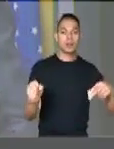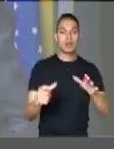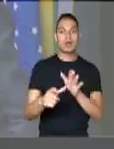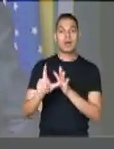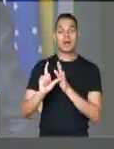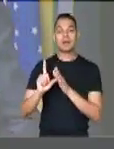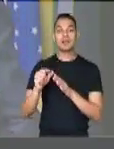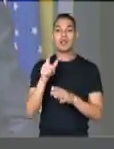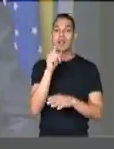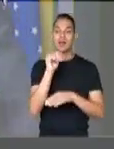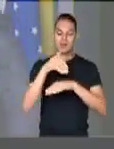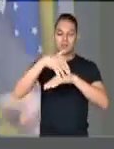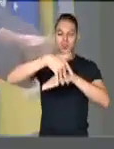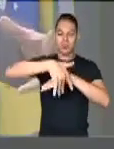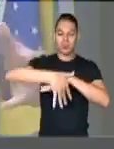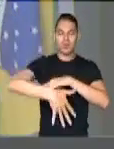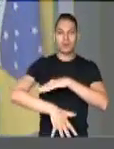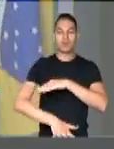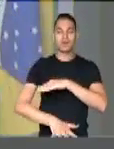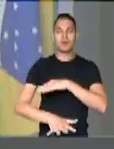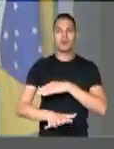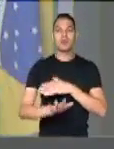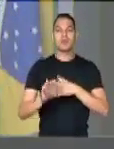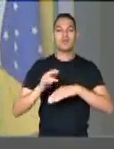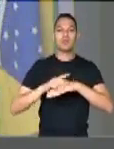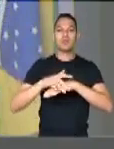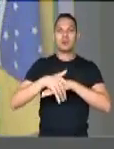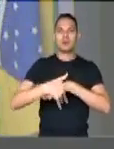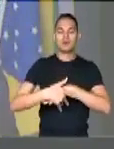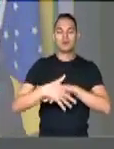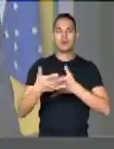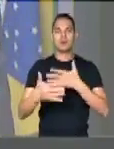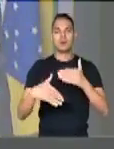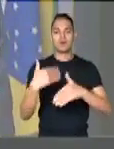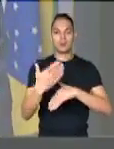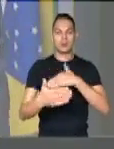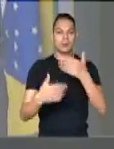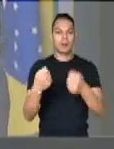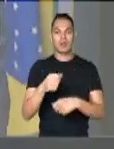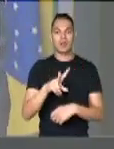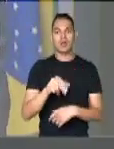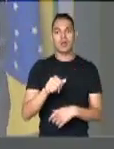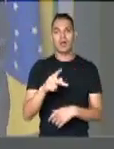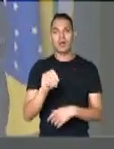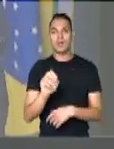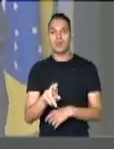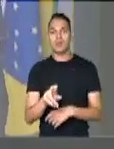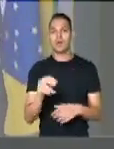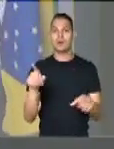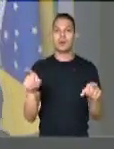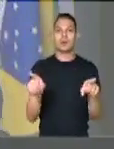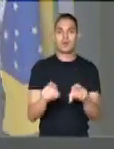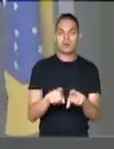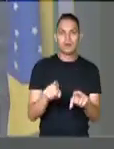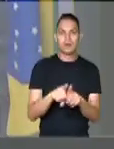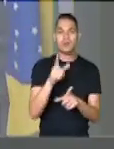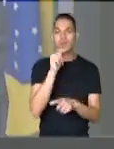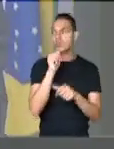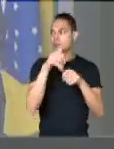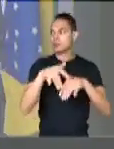era a Cachoeira, que carregava o desenvolvimento através do vapor pelo mar,